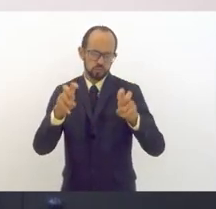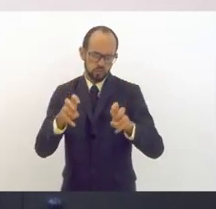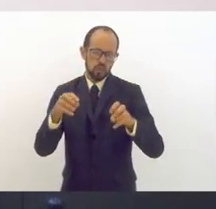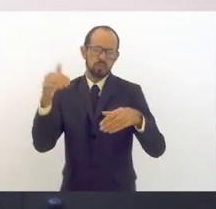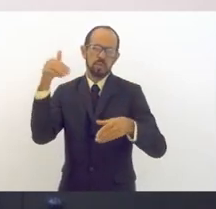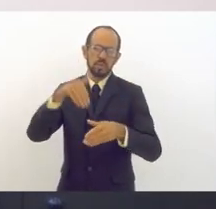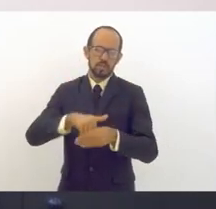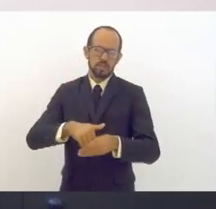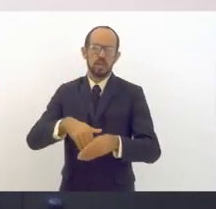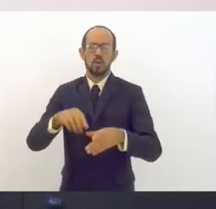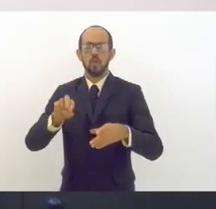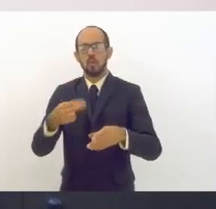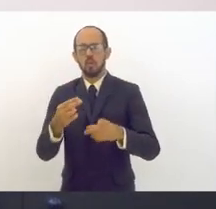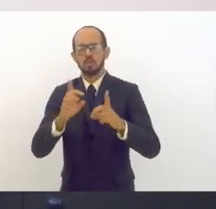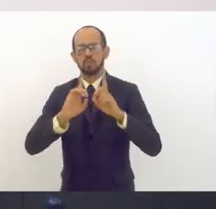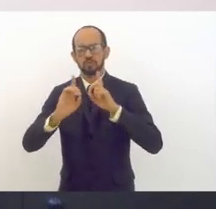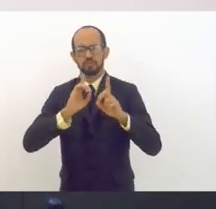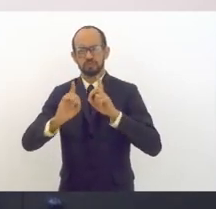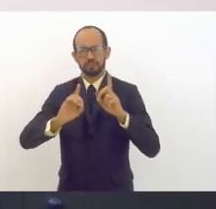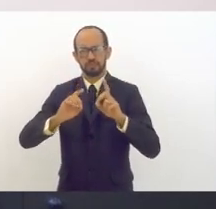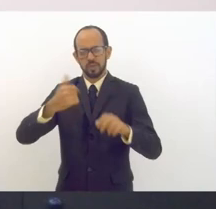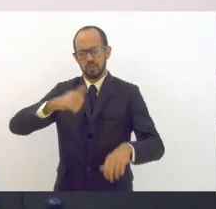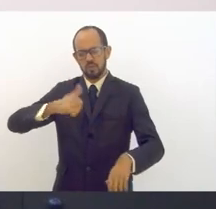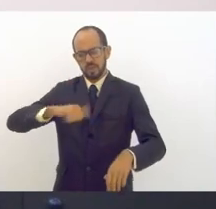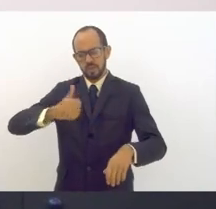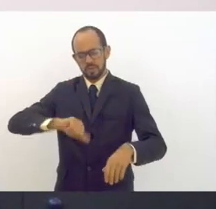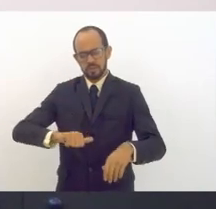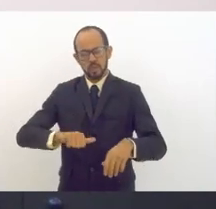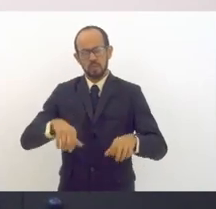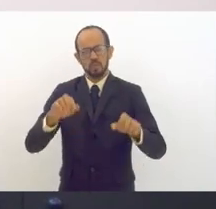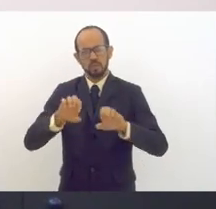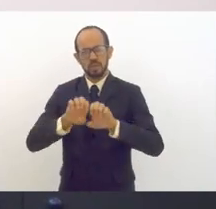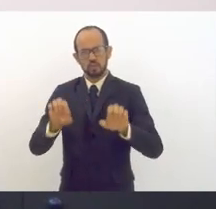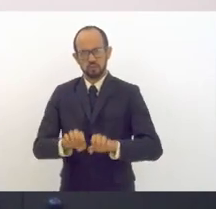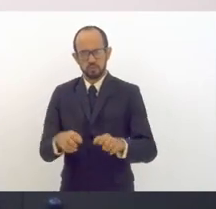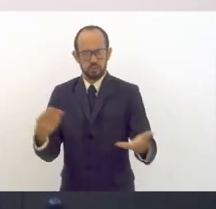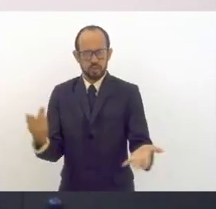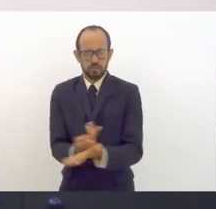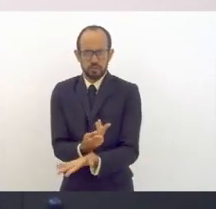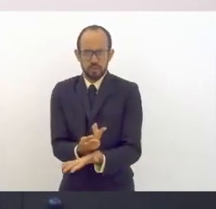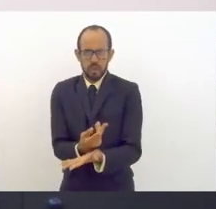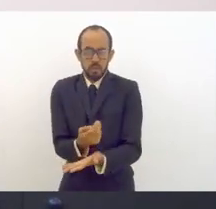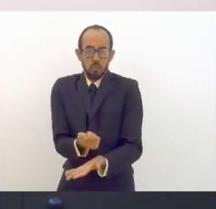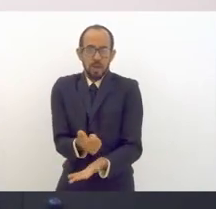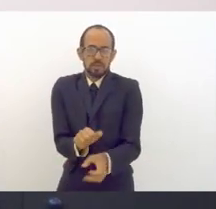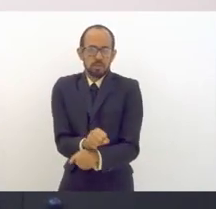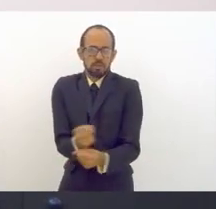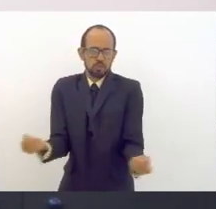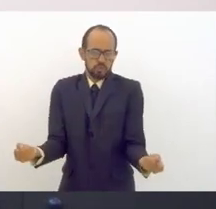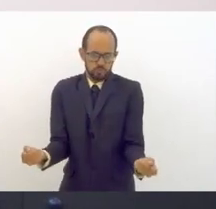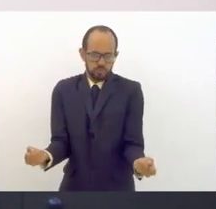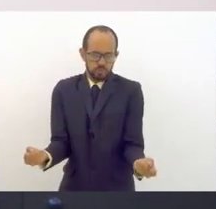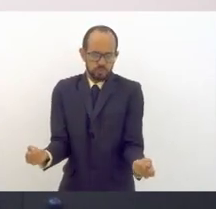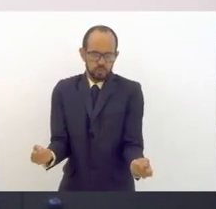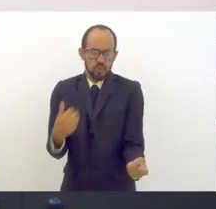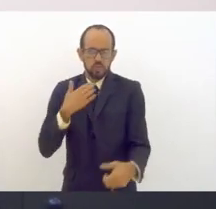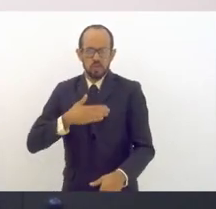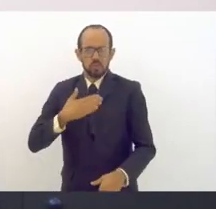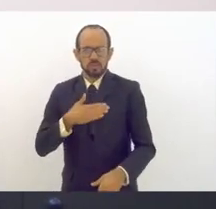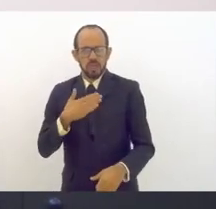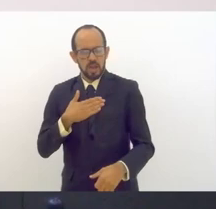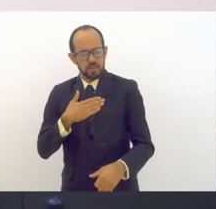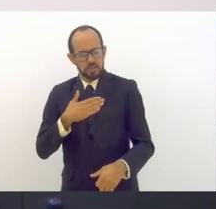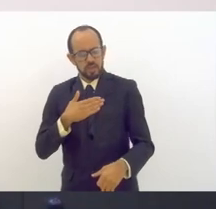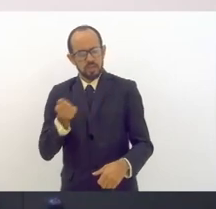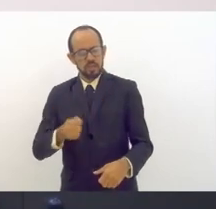discussões em algum nível analítico sobre a conjuntura, enfim. É praticamente impossível, né? Então, eu queria que houvesse muito